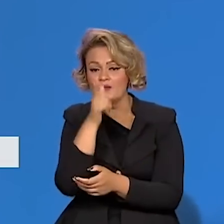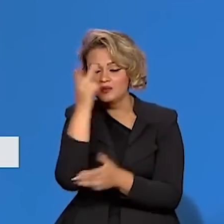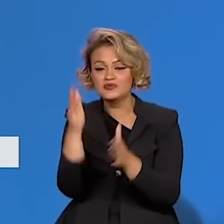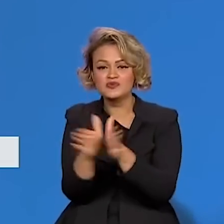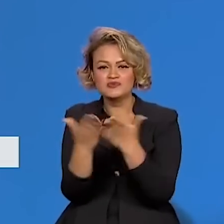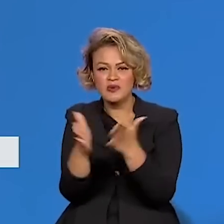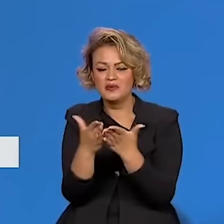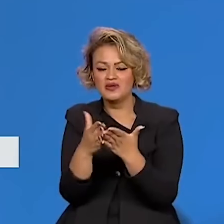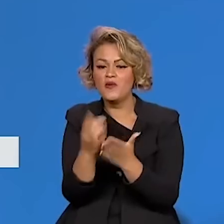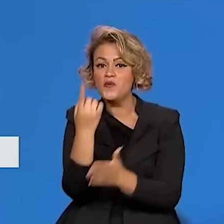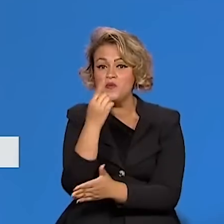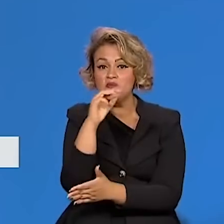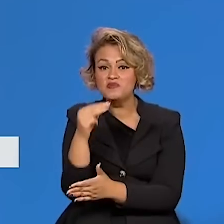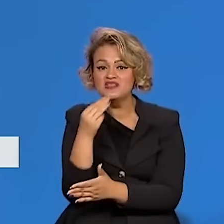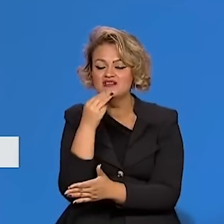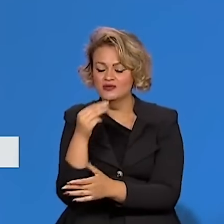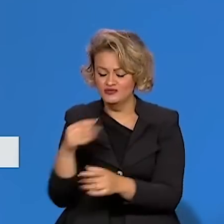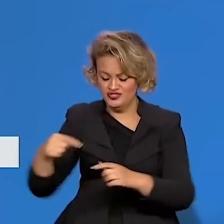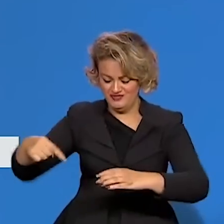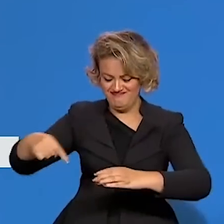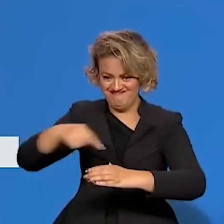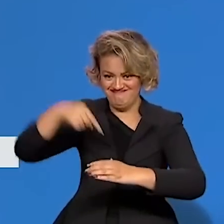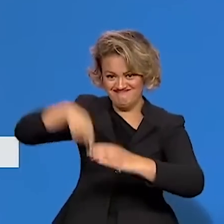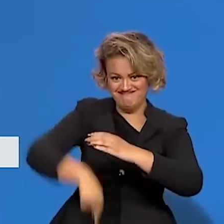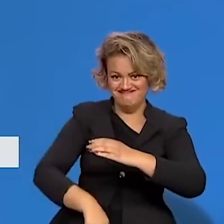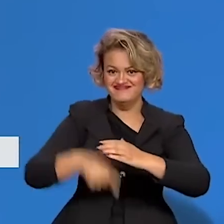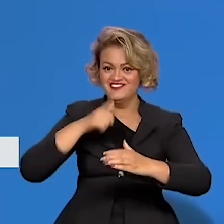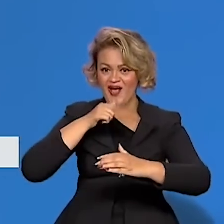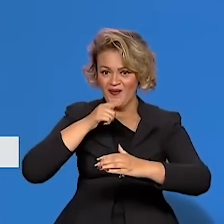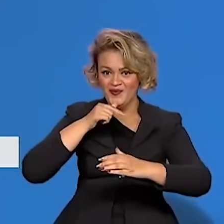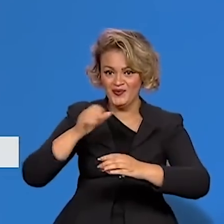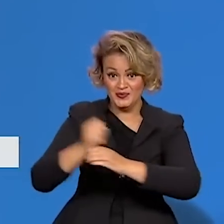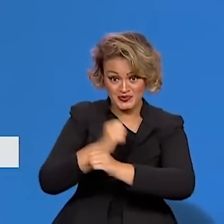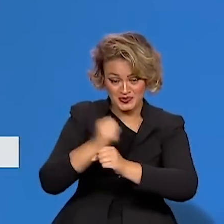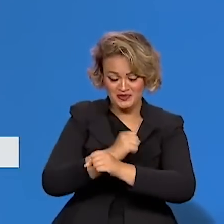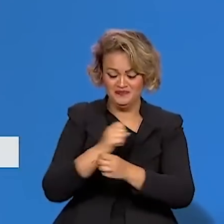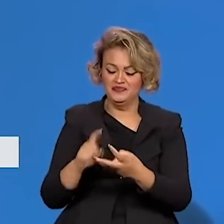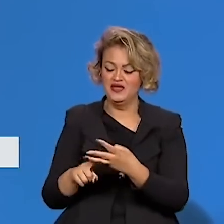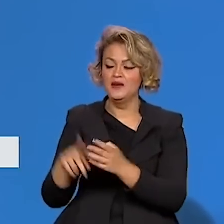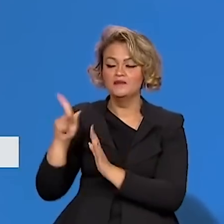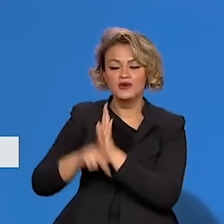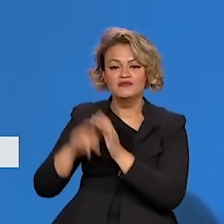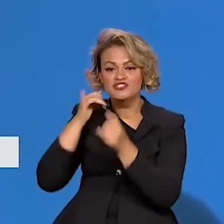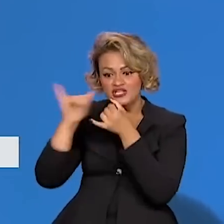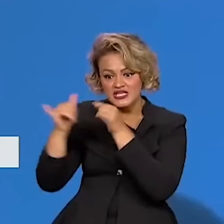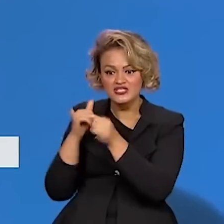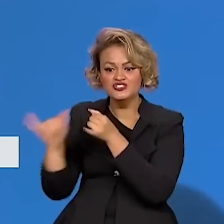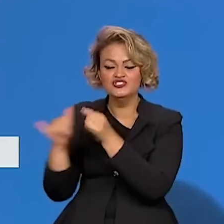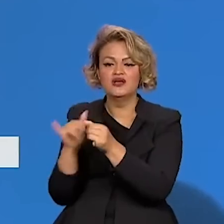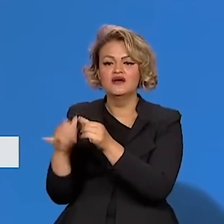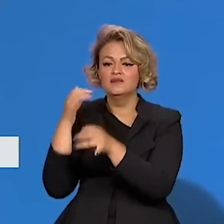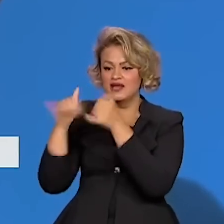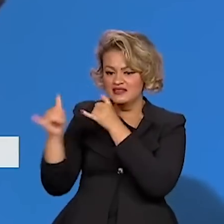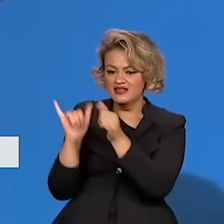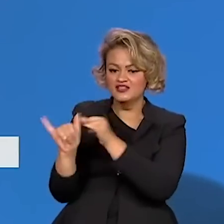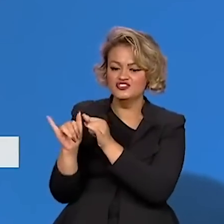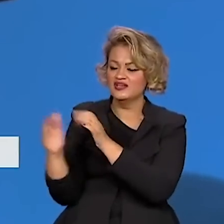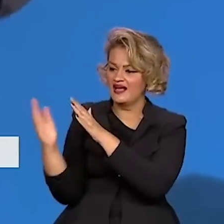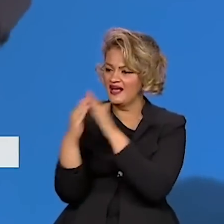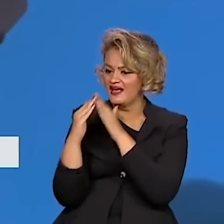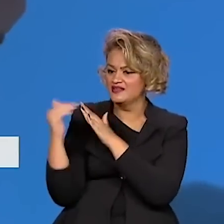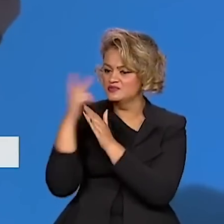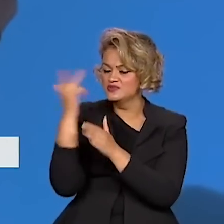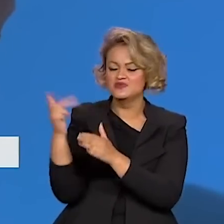um milhão e 400 mil cisterna o mais importante programa de energia para levar energia na casa